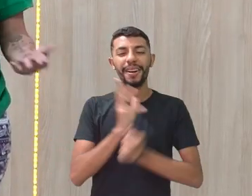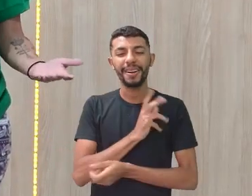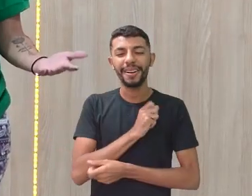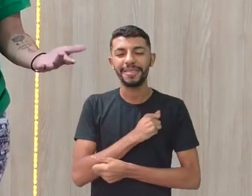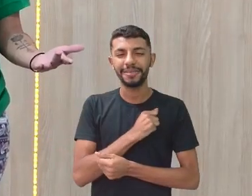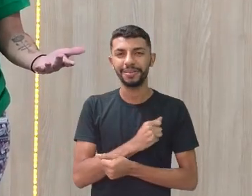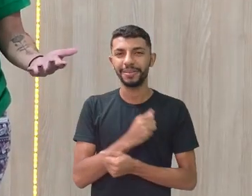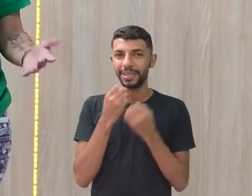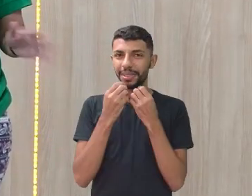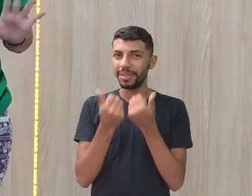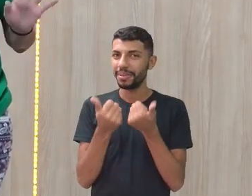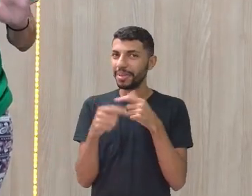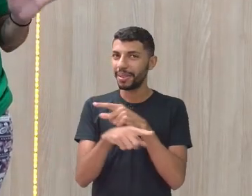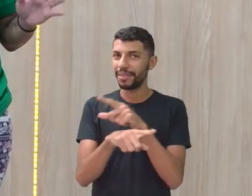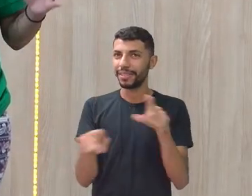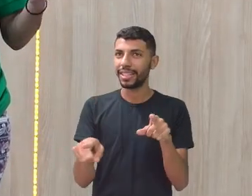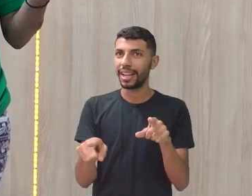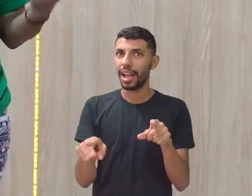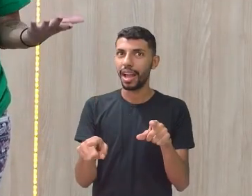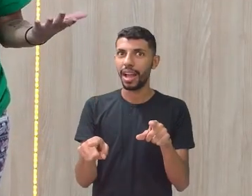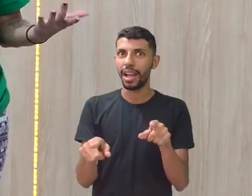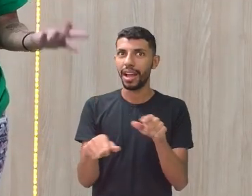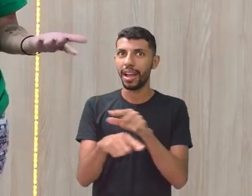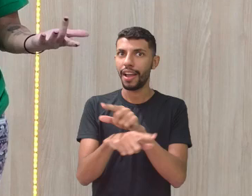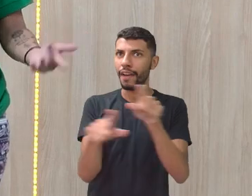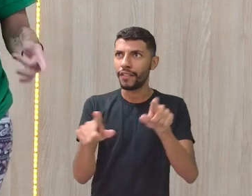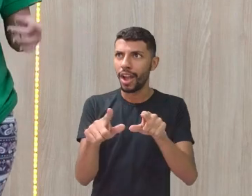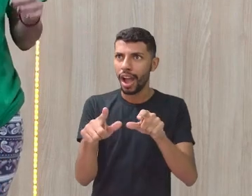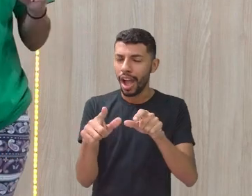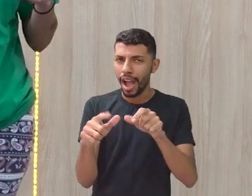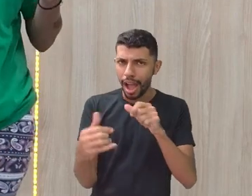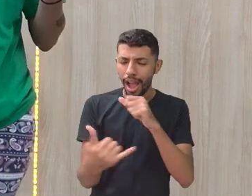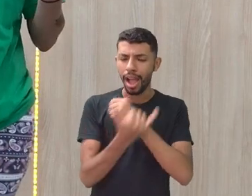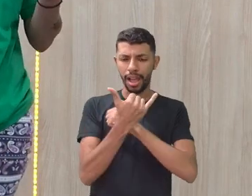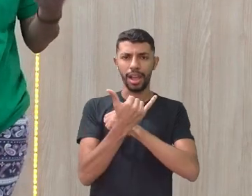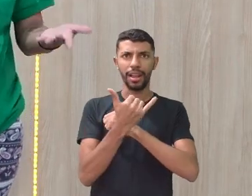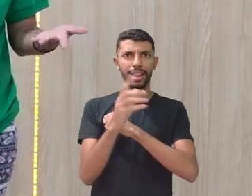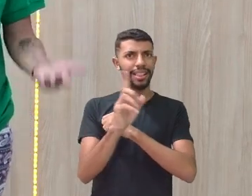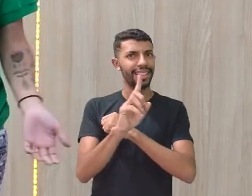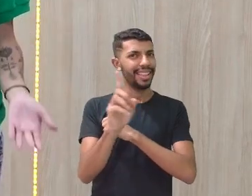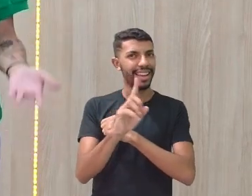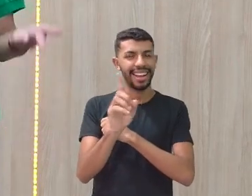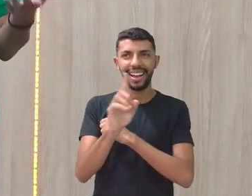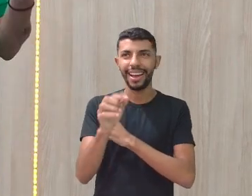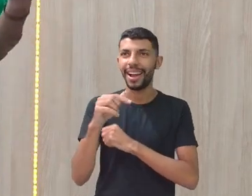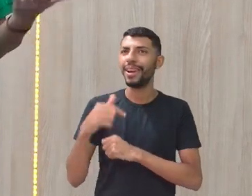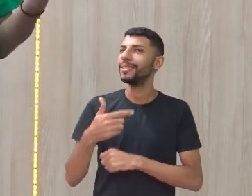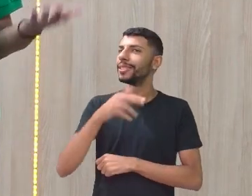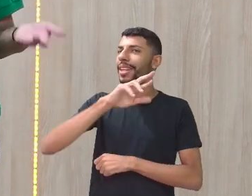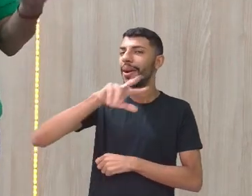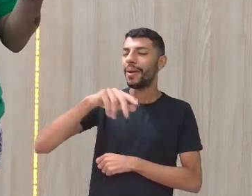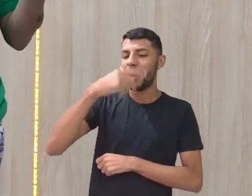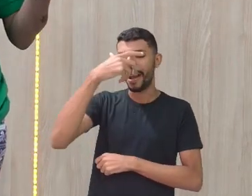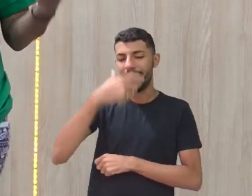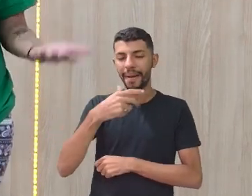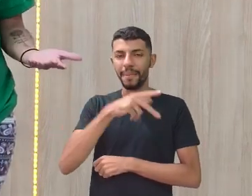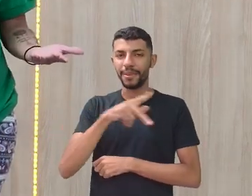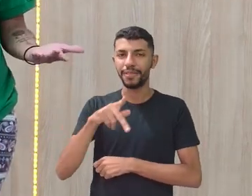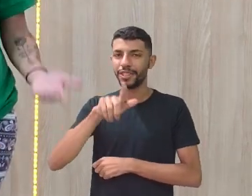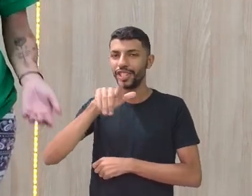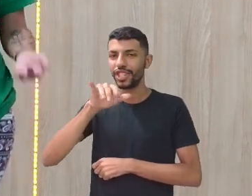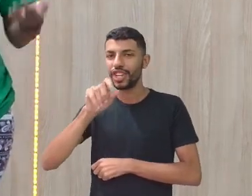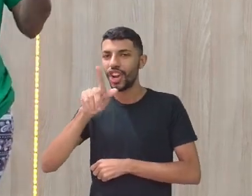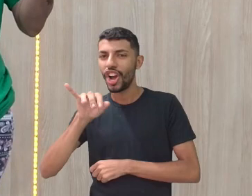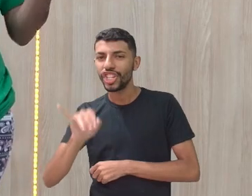tudo bem com vocês? Não, vocês não estão se enganando, não é o professor Giorgio, mas é a professora